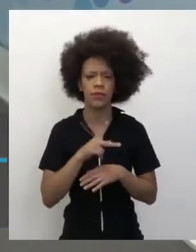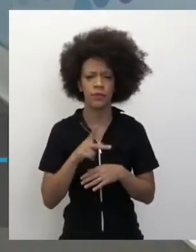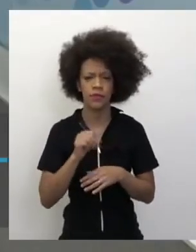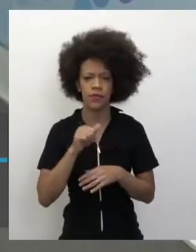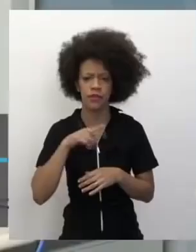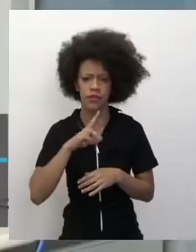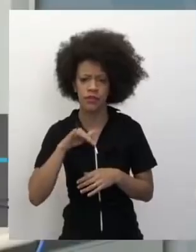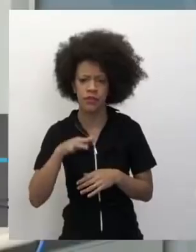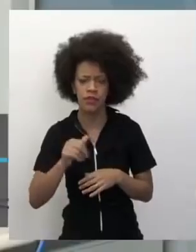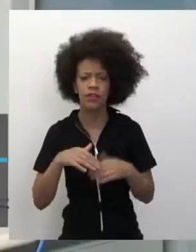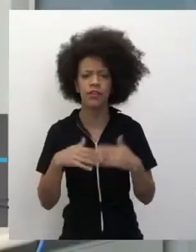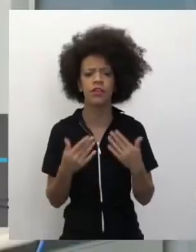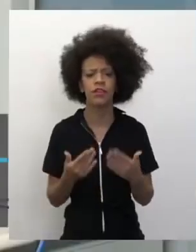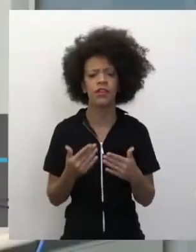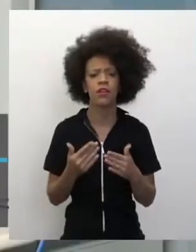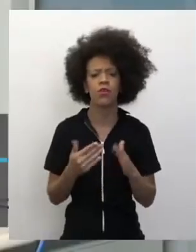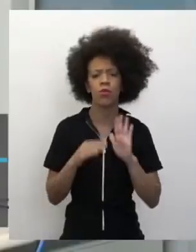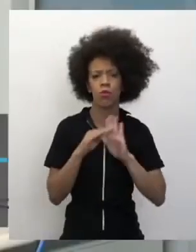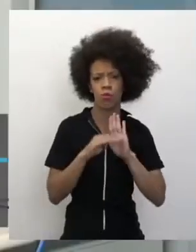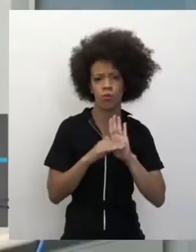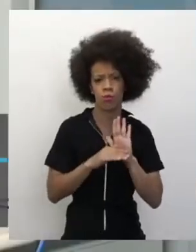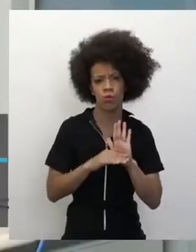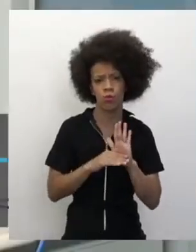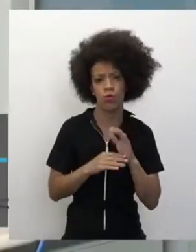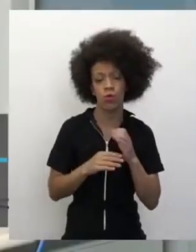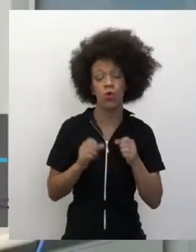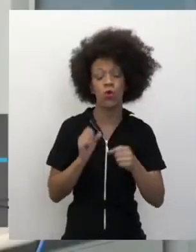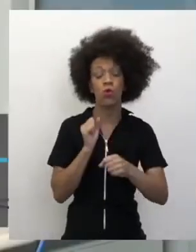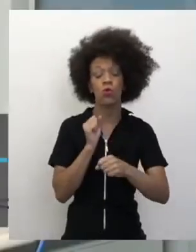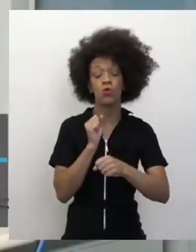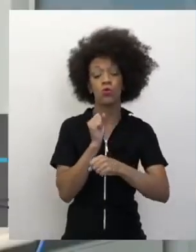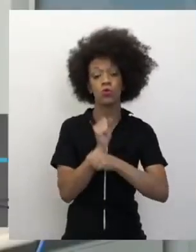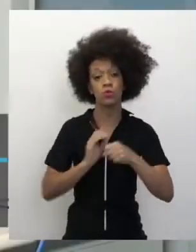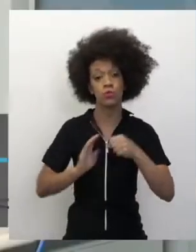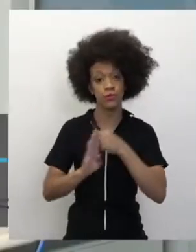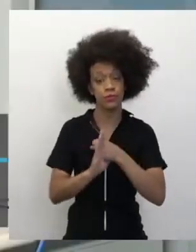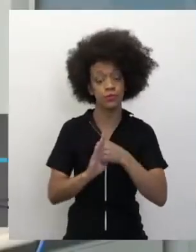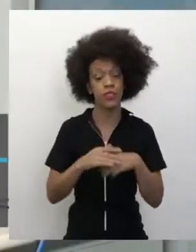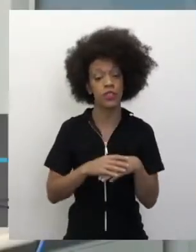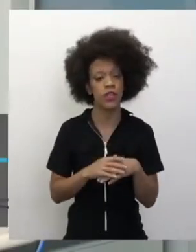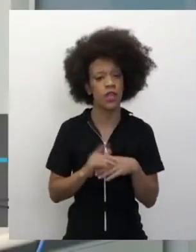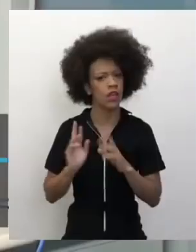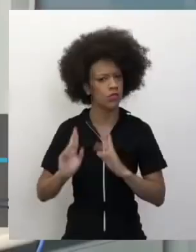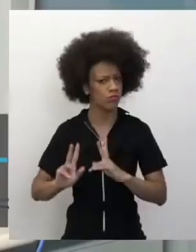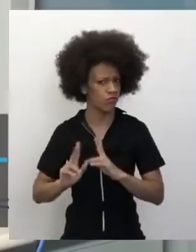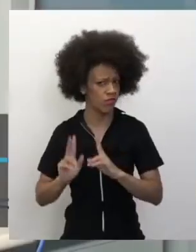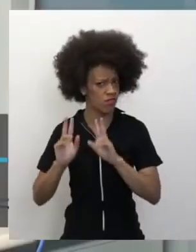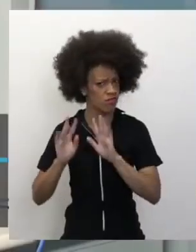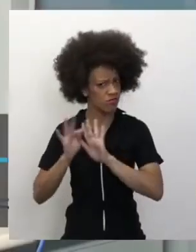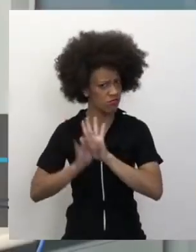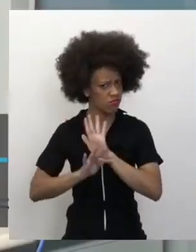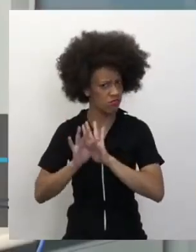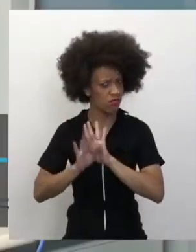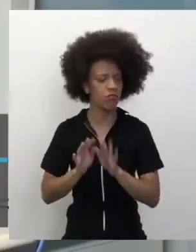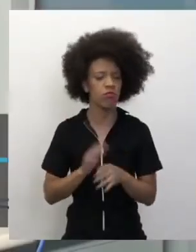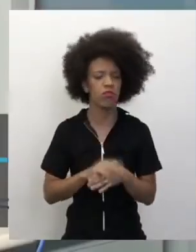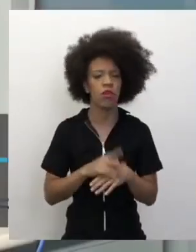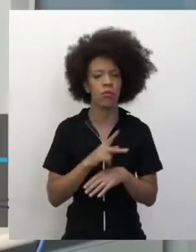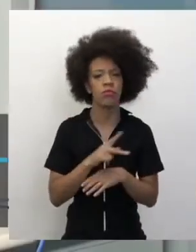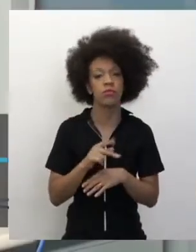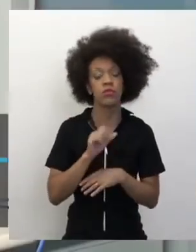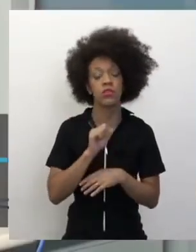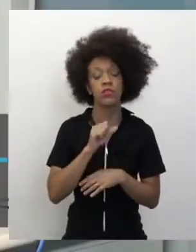está construído com substantivos, ela colocou. Tá. O Bruno colocou que não é comum esse tipo de texto, da Pro